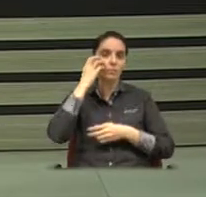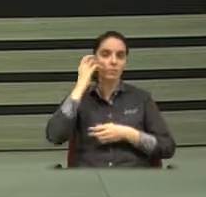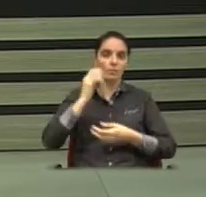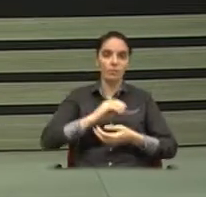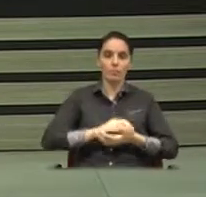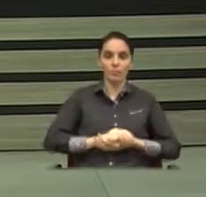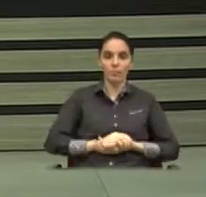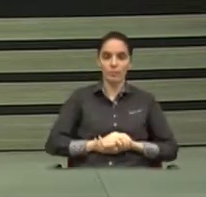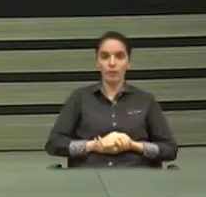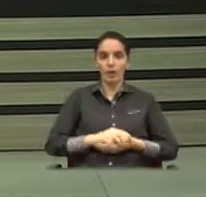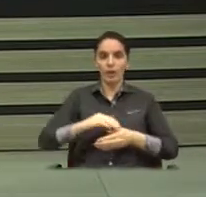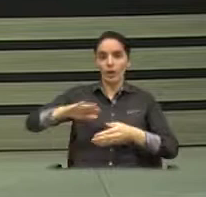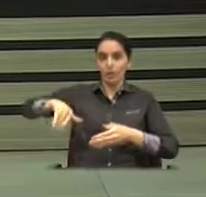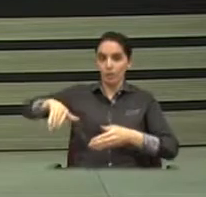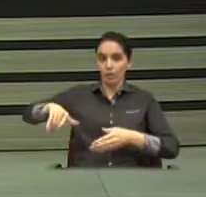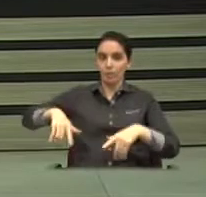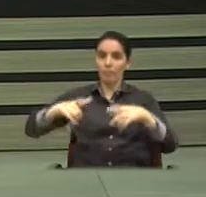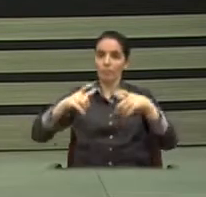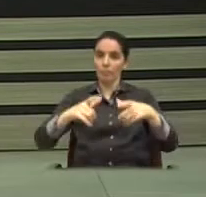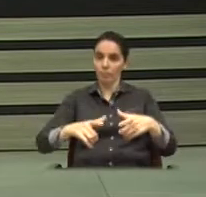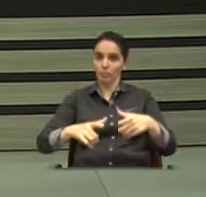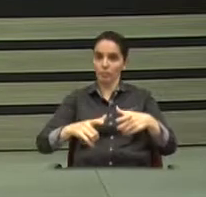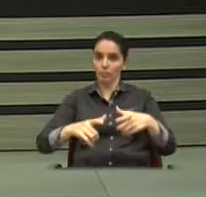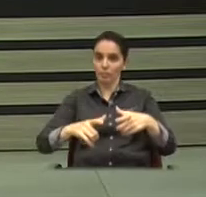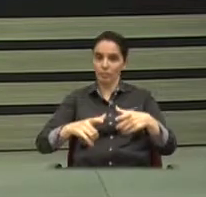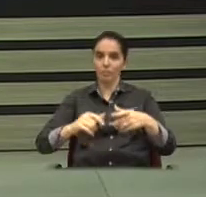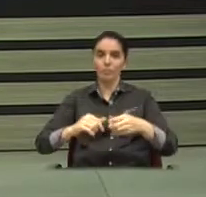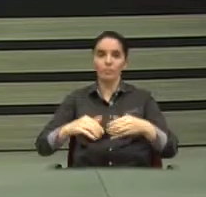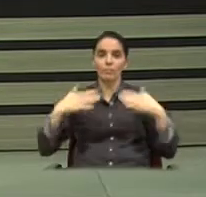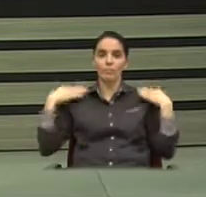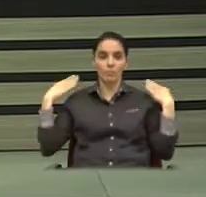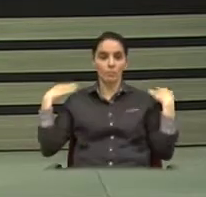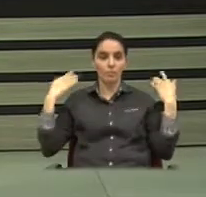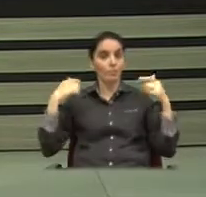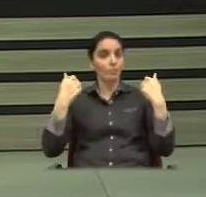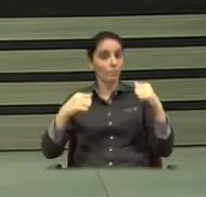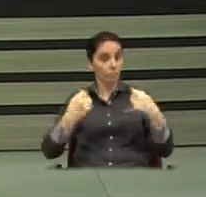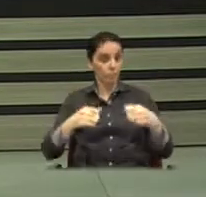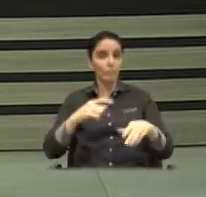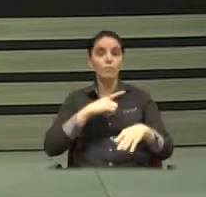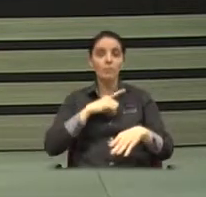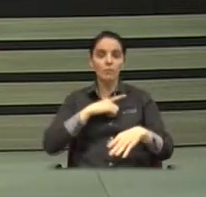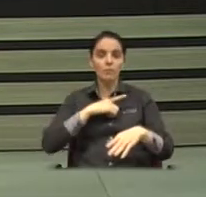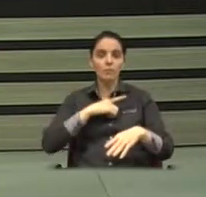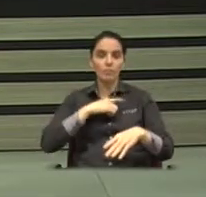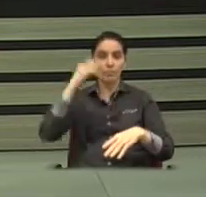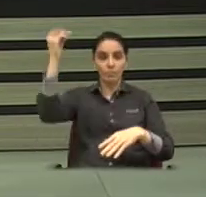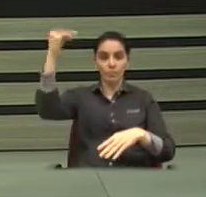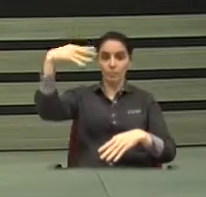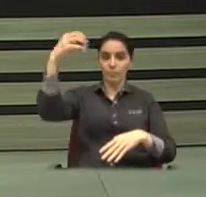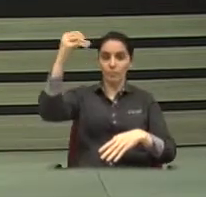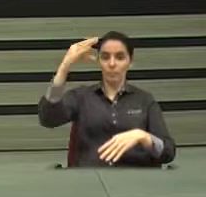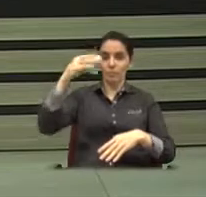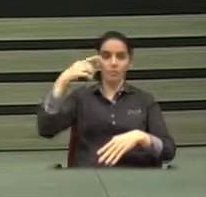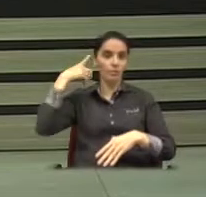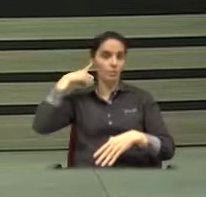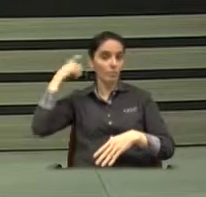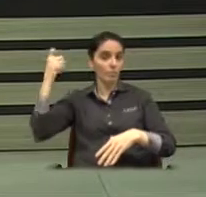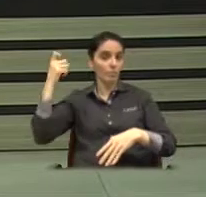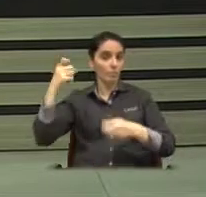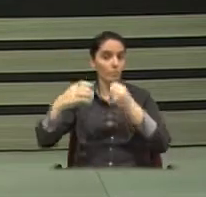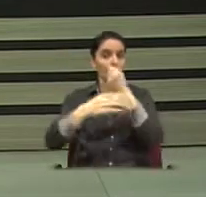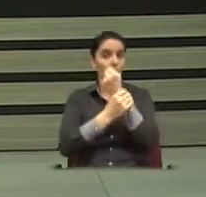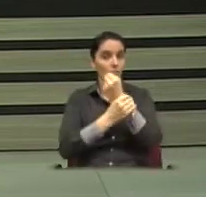Marcelo Rossi, que dispõe sobre a implantação de dispositivos de segurança em piscinas e chácaras de recreio.